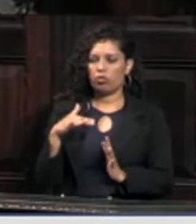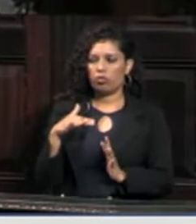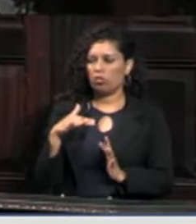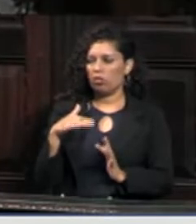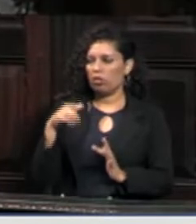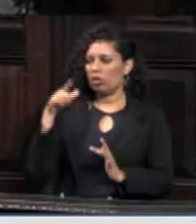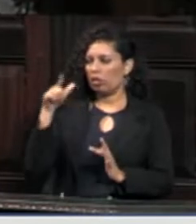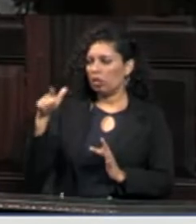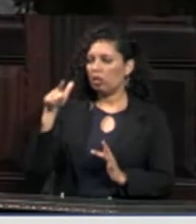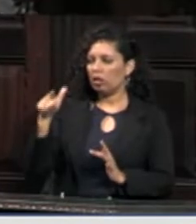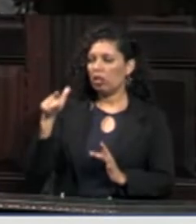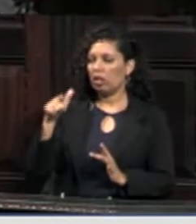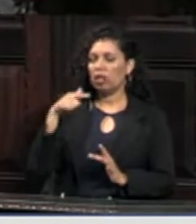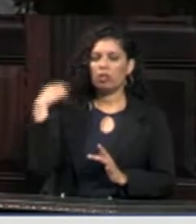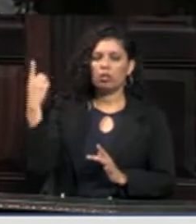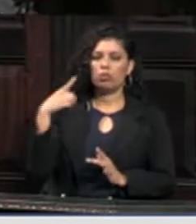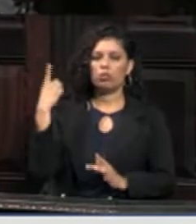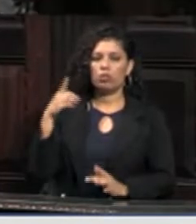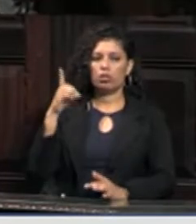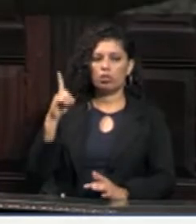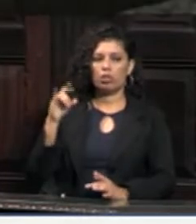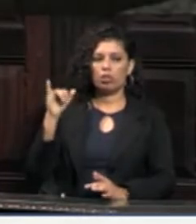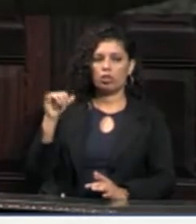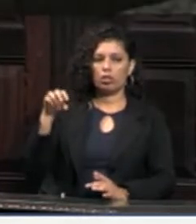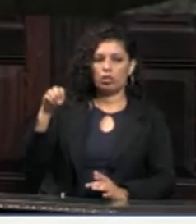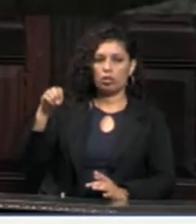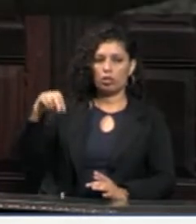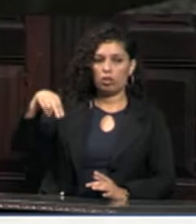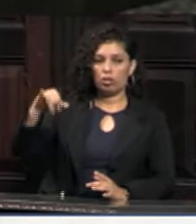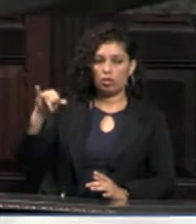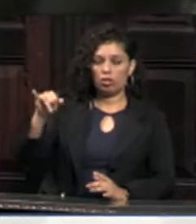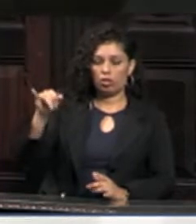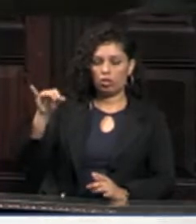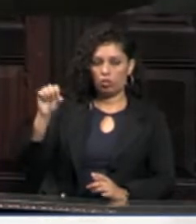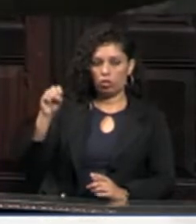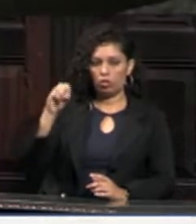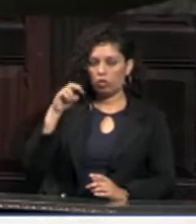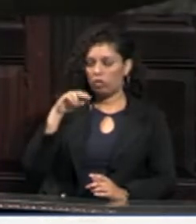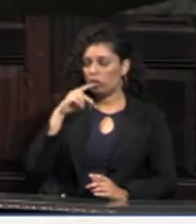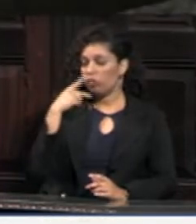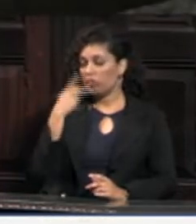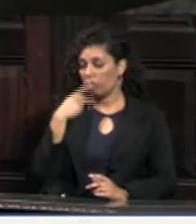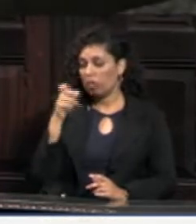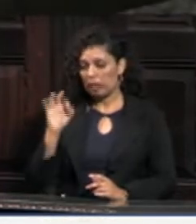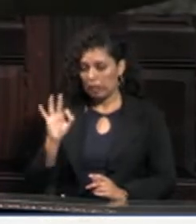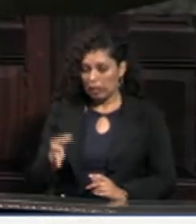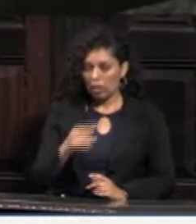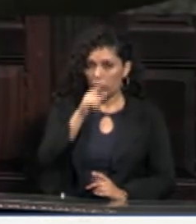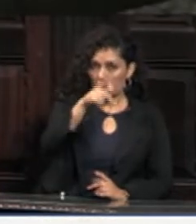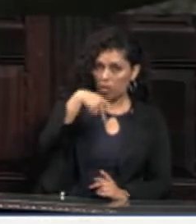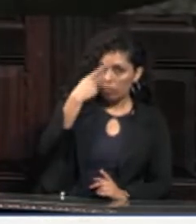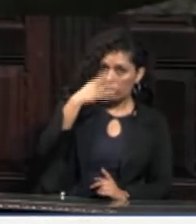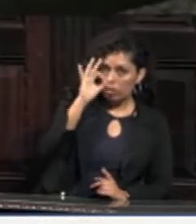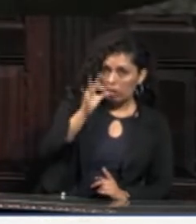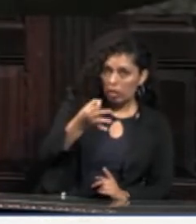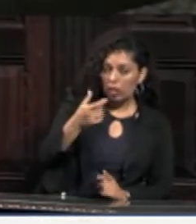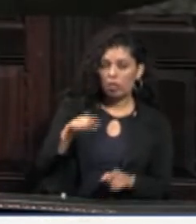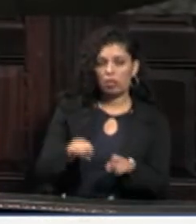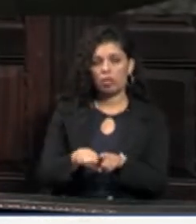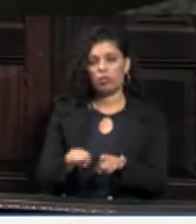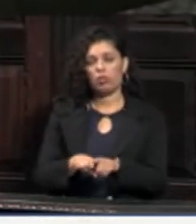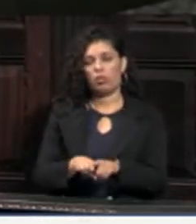foi correta, a sua fala é correta. Ora, se